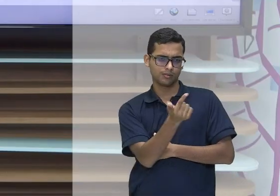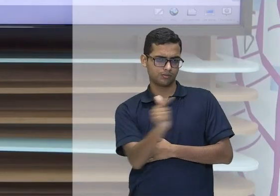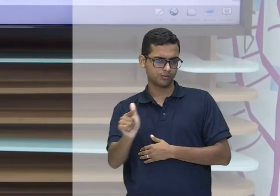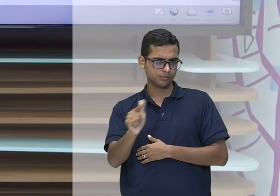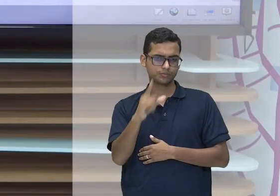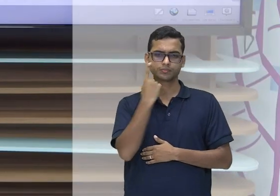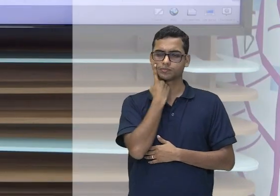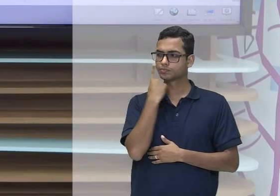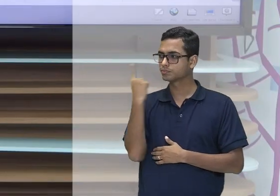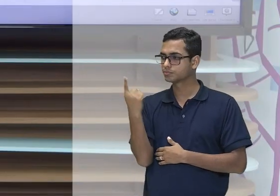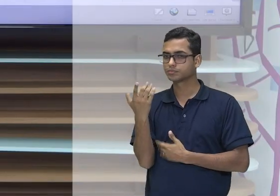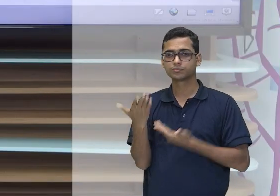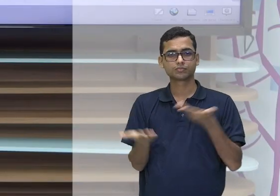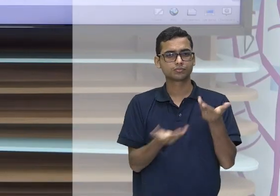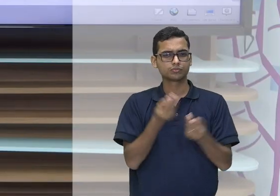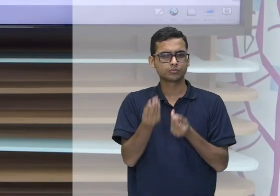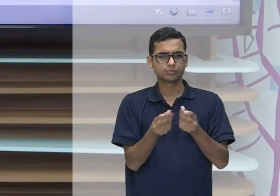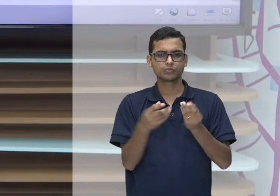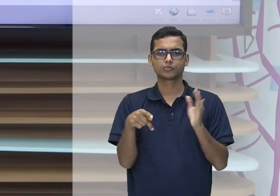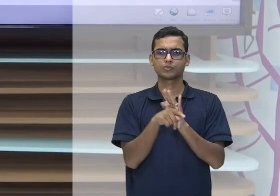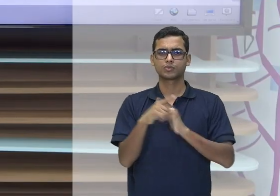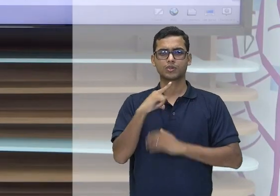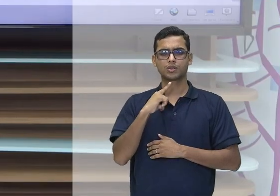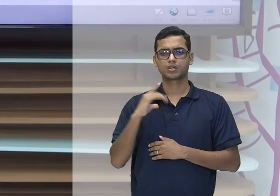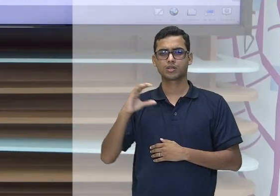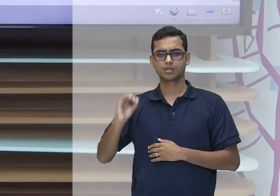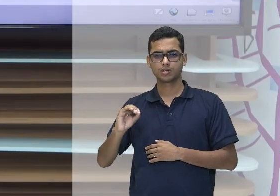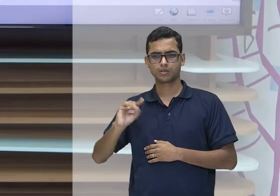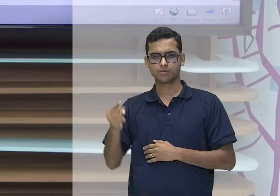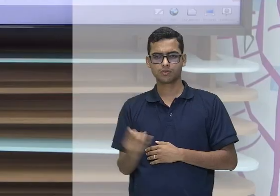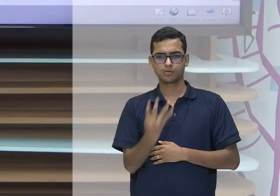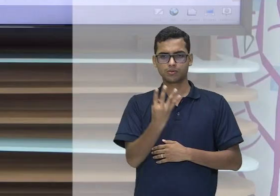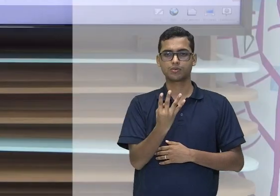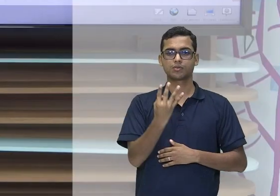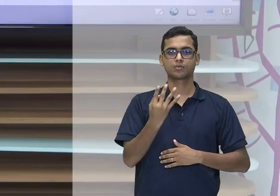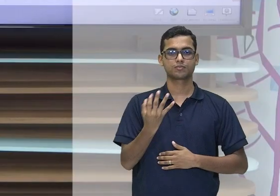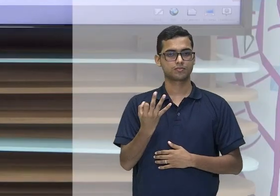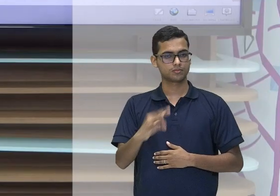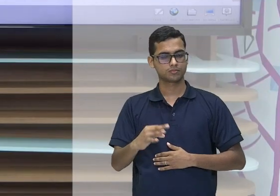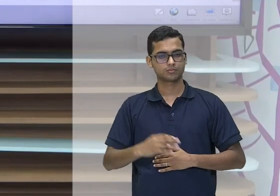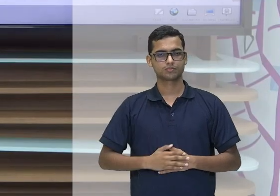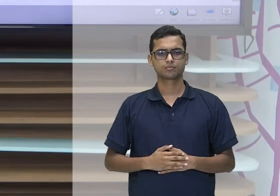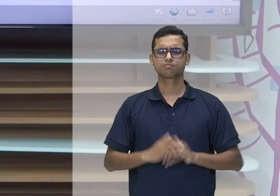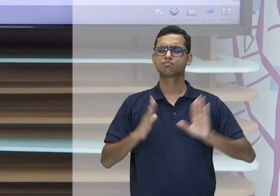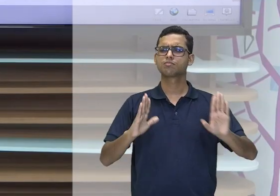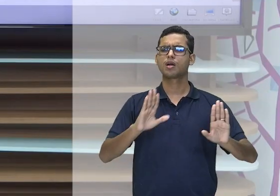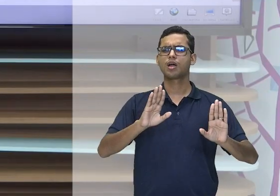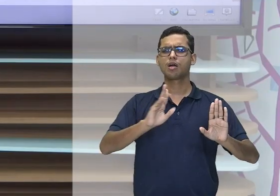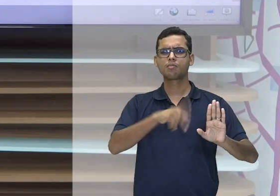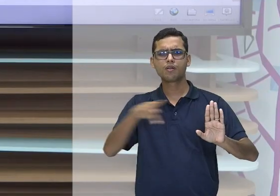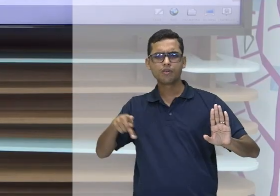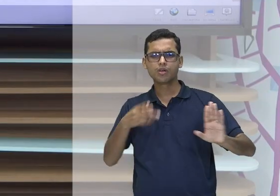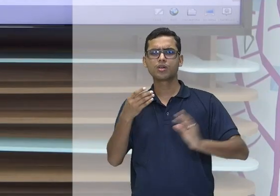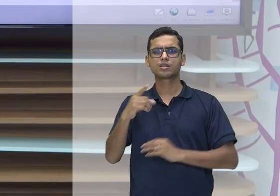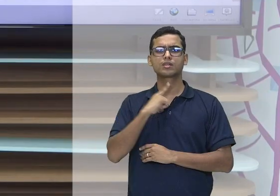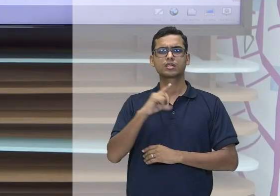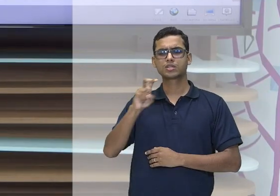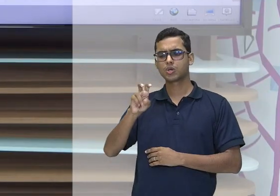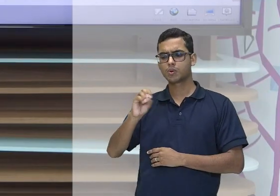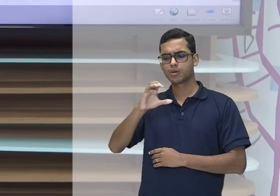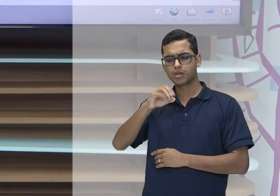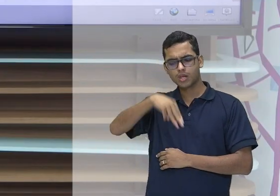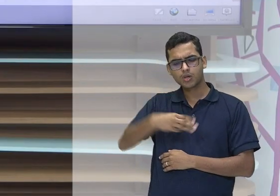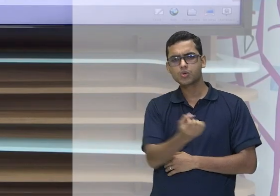centímetros, então você tem 0,4, porque era 40 centímetros. Ah, professor, se eu tivesse 50 centímetros,